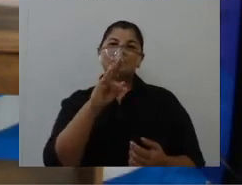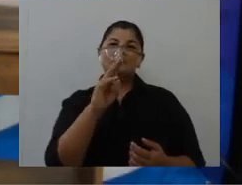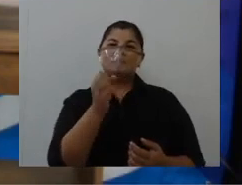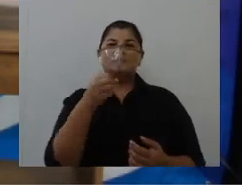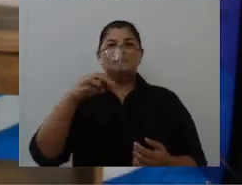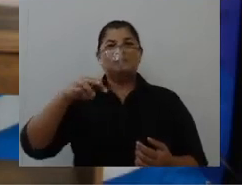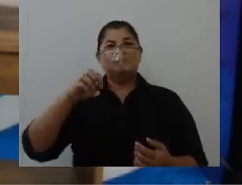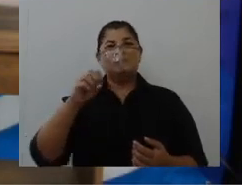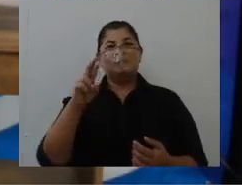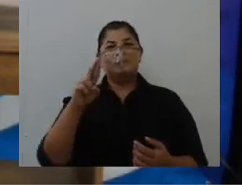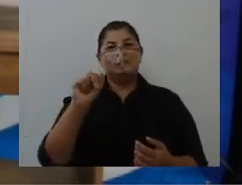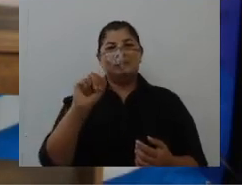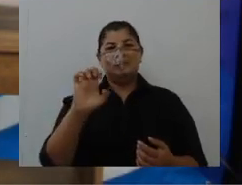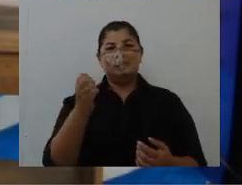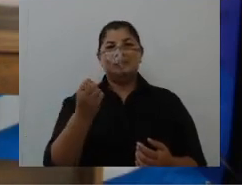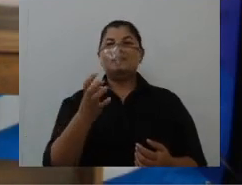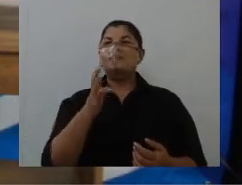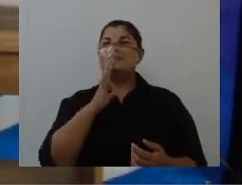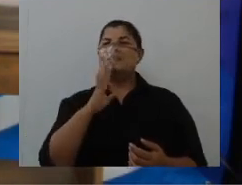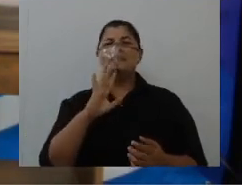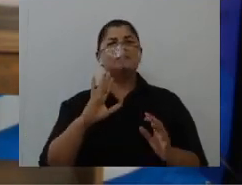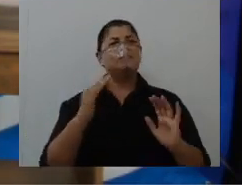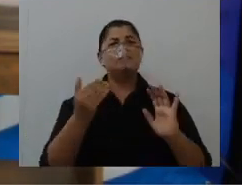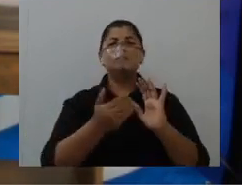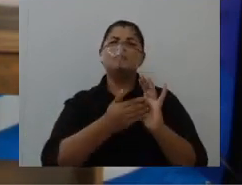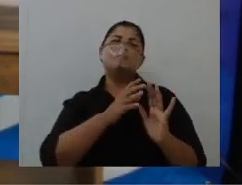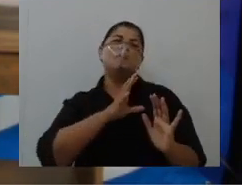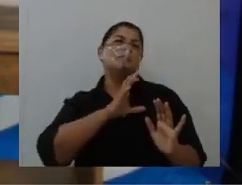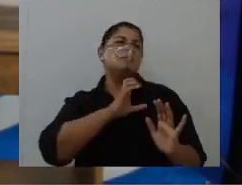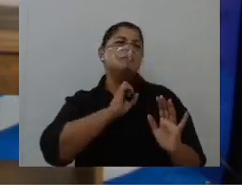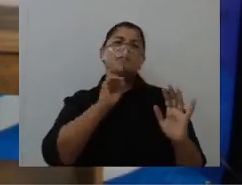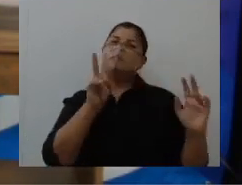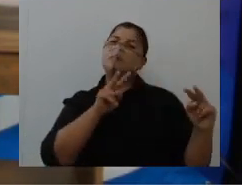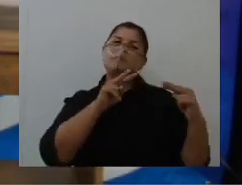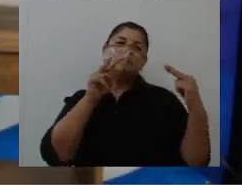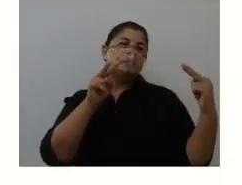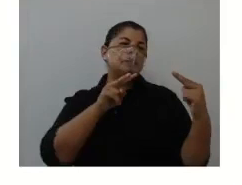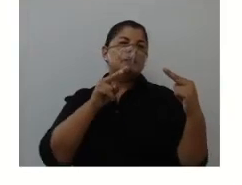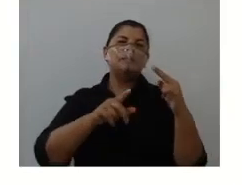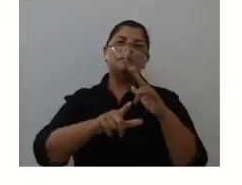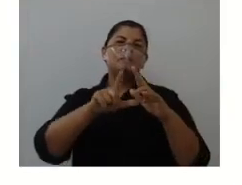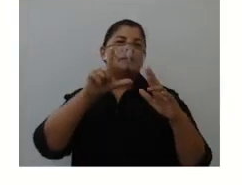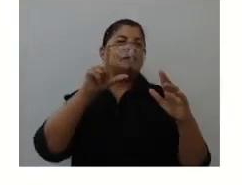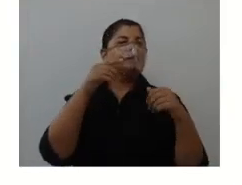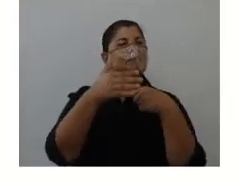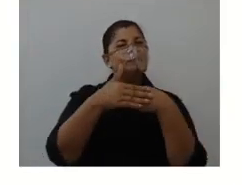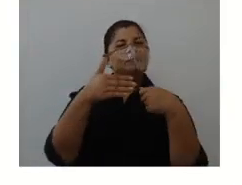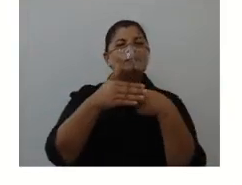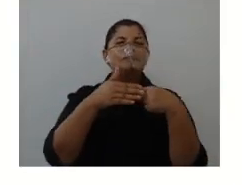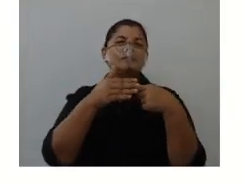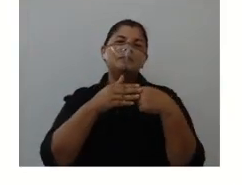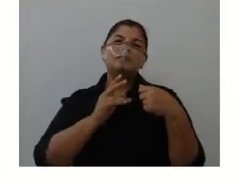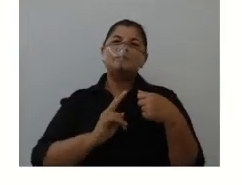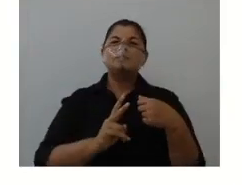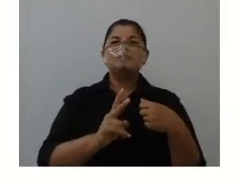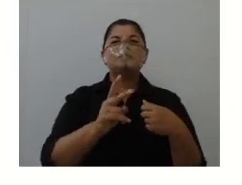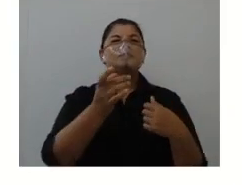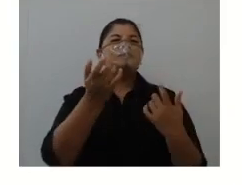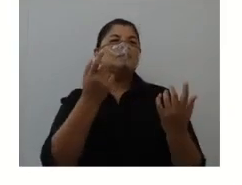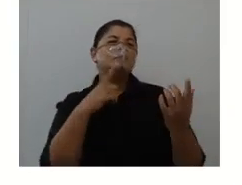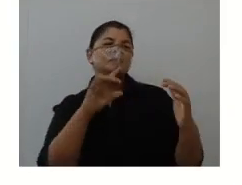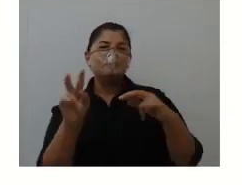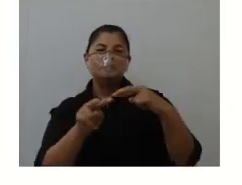bonito. Todo mundo conhece esse texto, né? De tudo ao meu amor serei atento, antes e contar o zelo e sempre tanto, que mesmo em face do